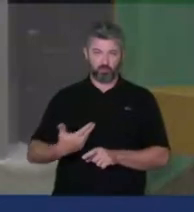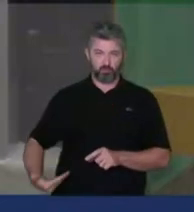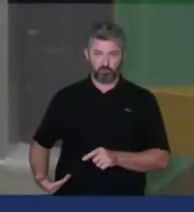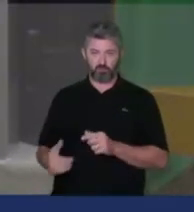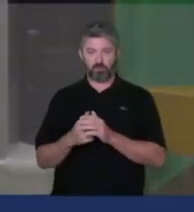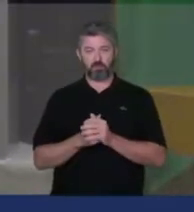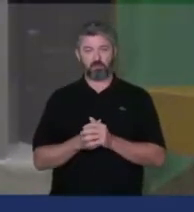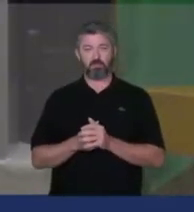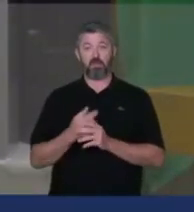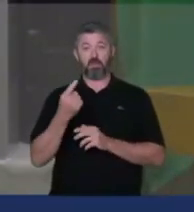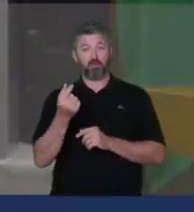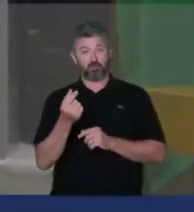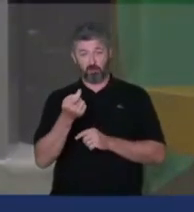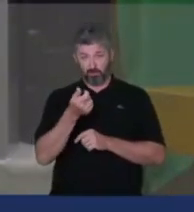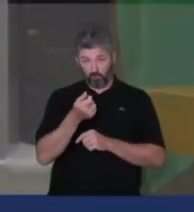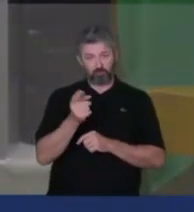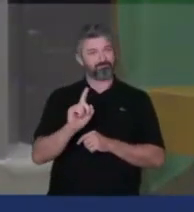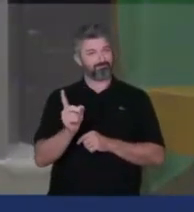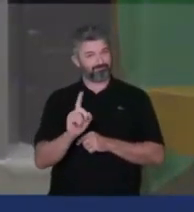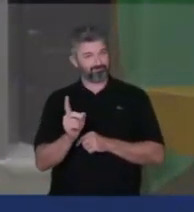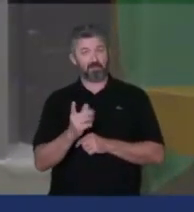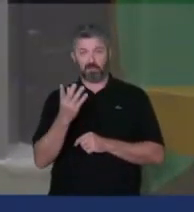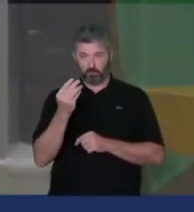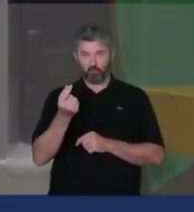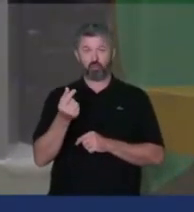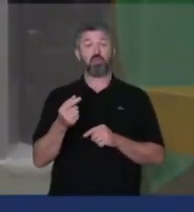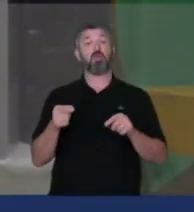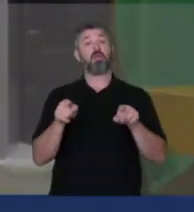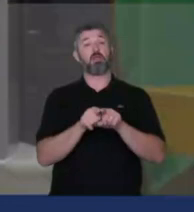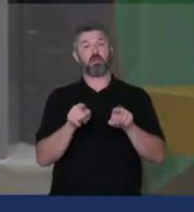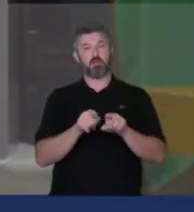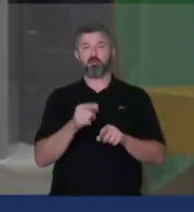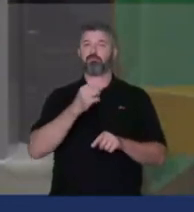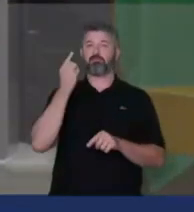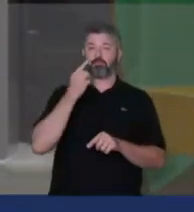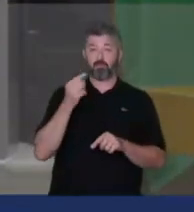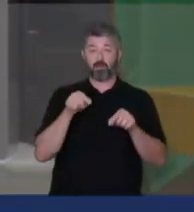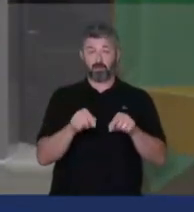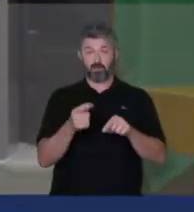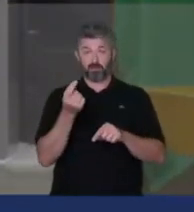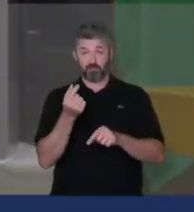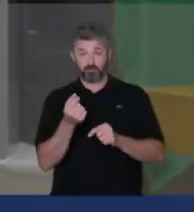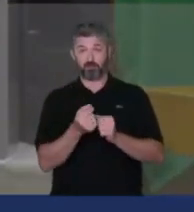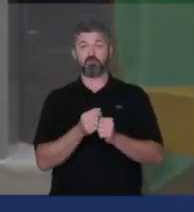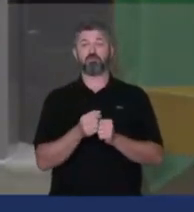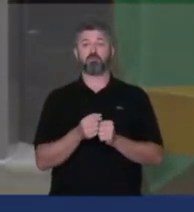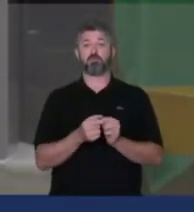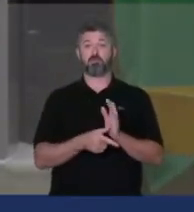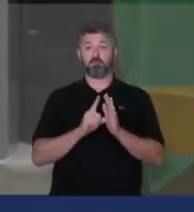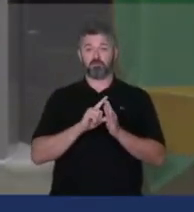um recurso que não é pequeno. E, presidente, deputados e deputadas, esses recursos, eles ficavam na